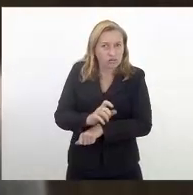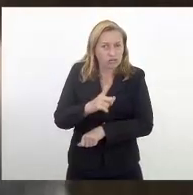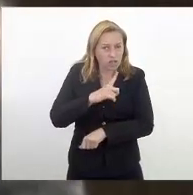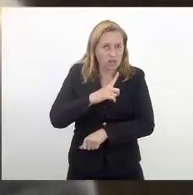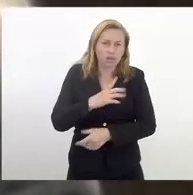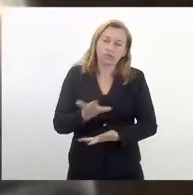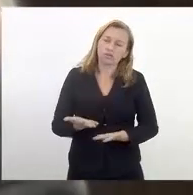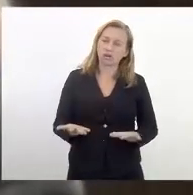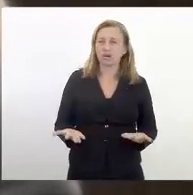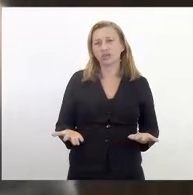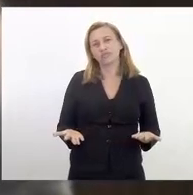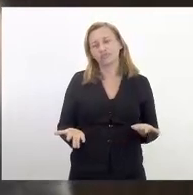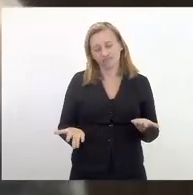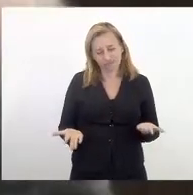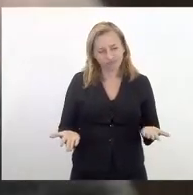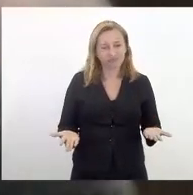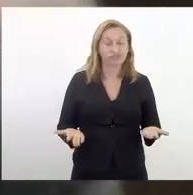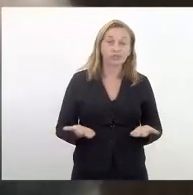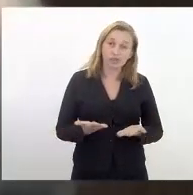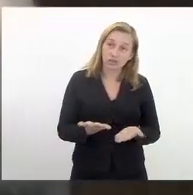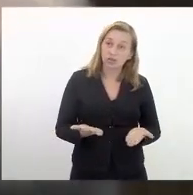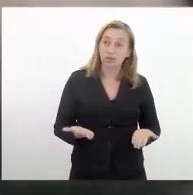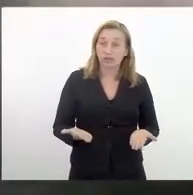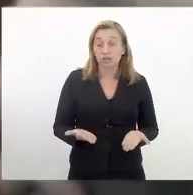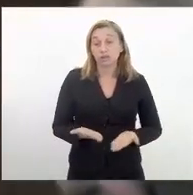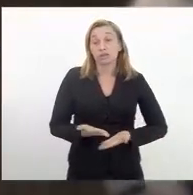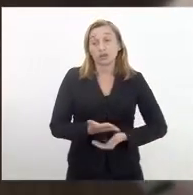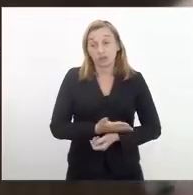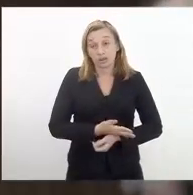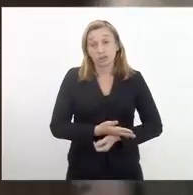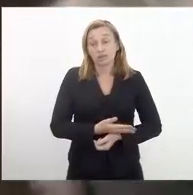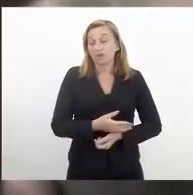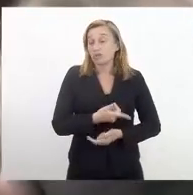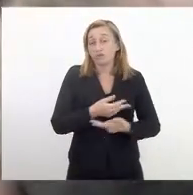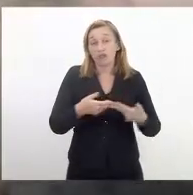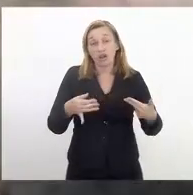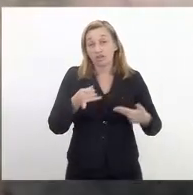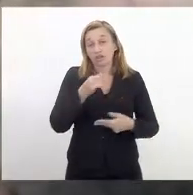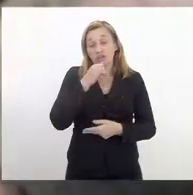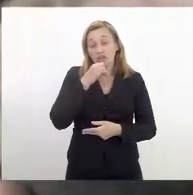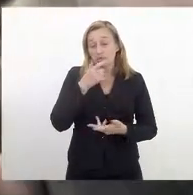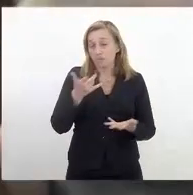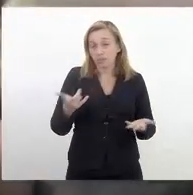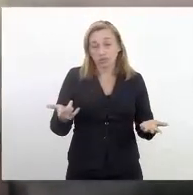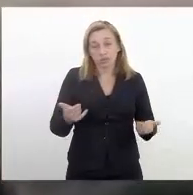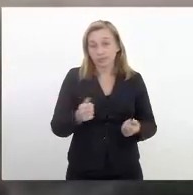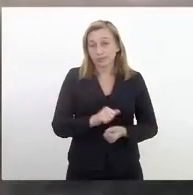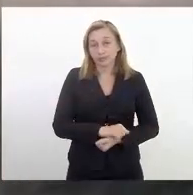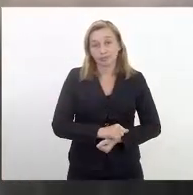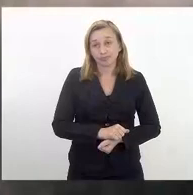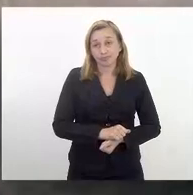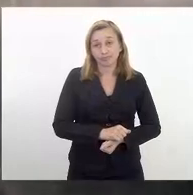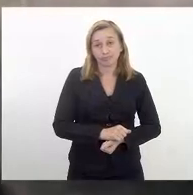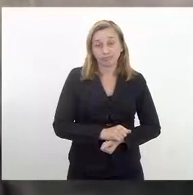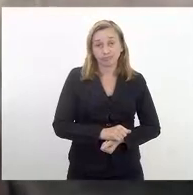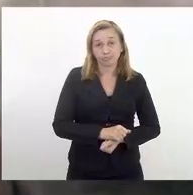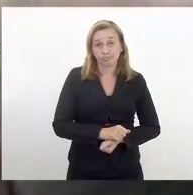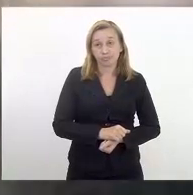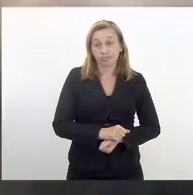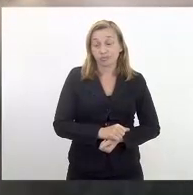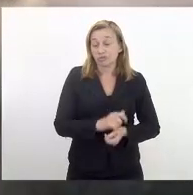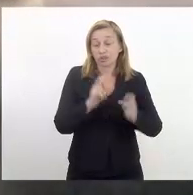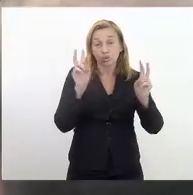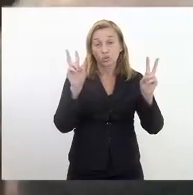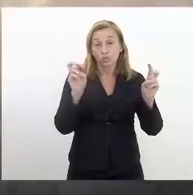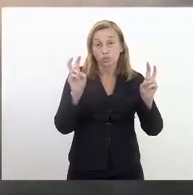aí nós temos sucessivos exemplos sucessivos exemplos de